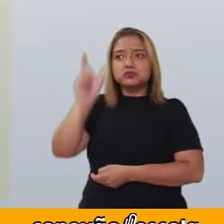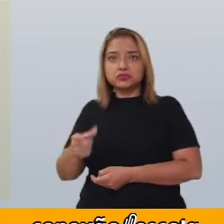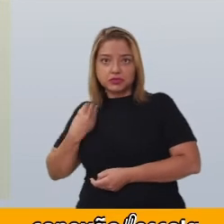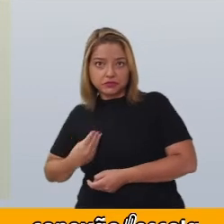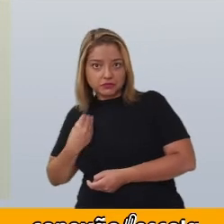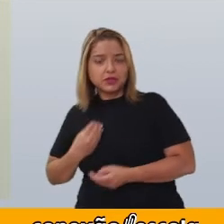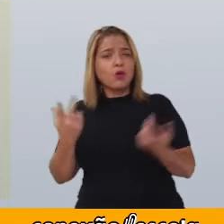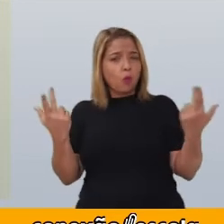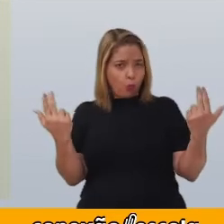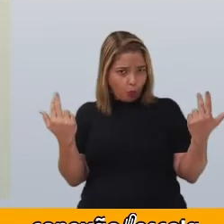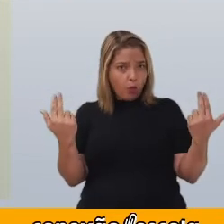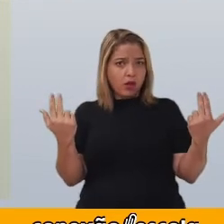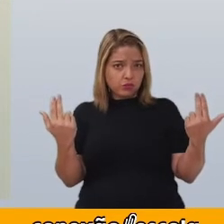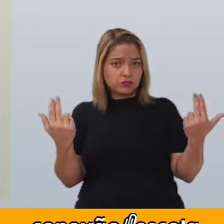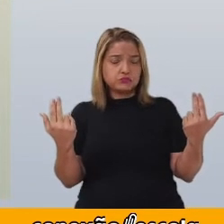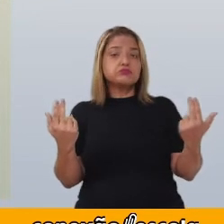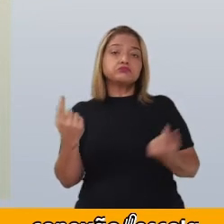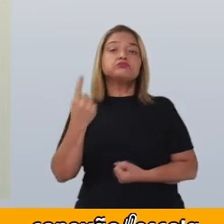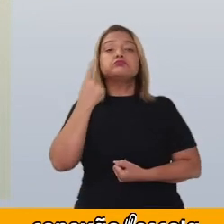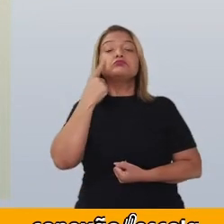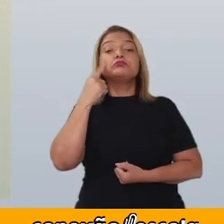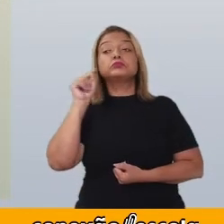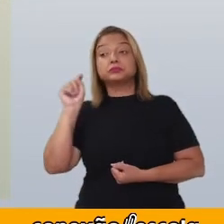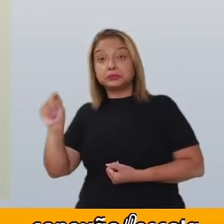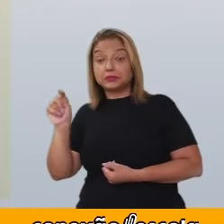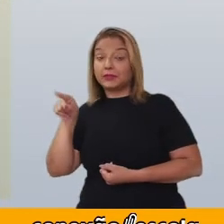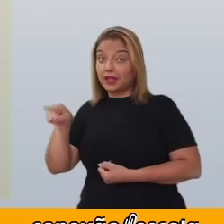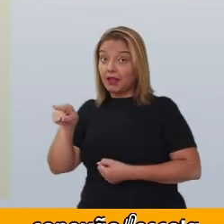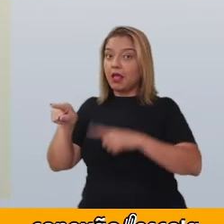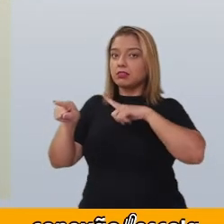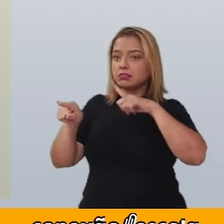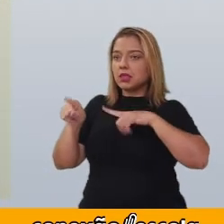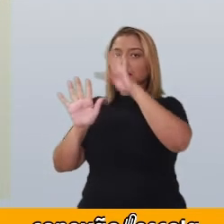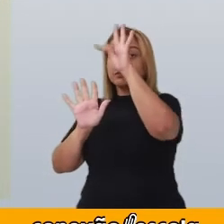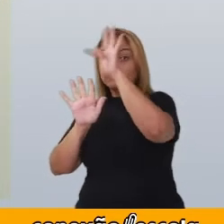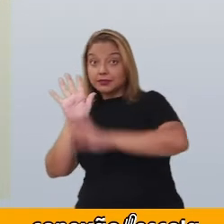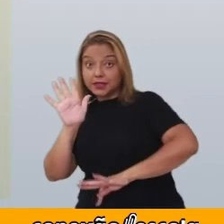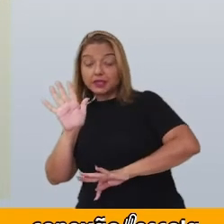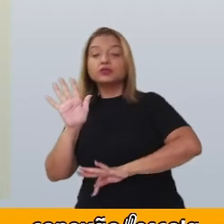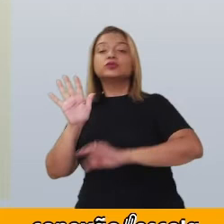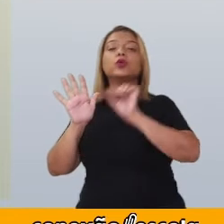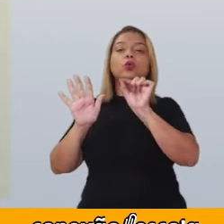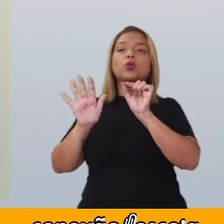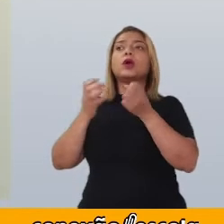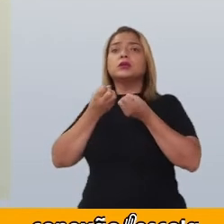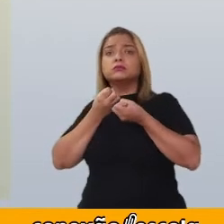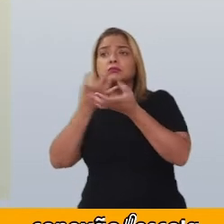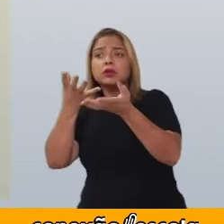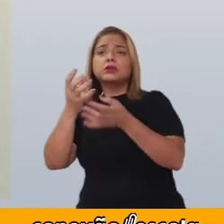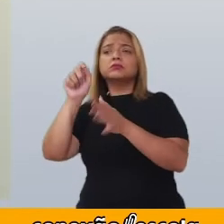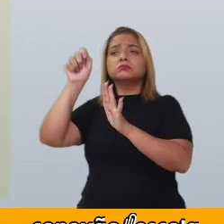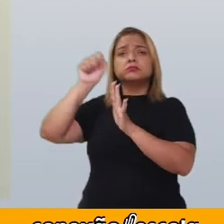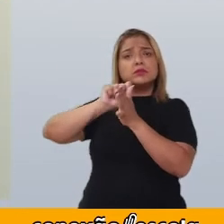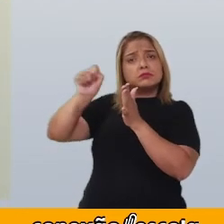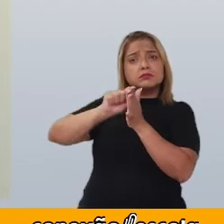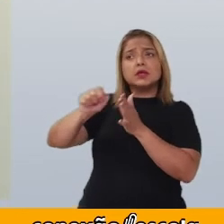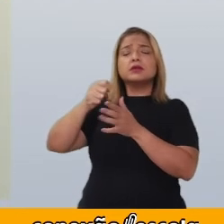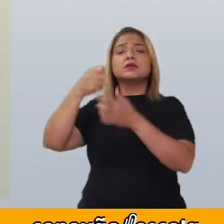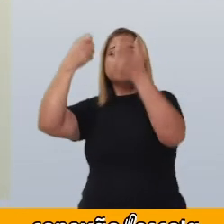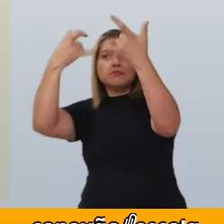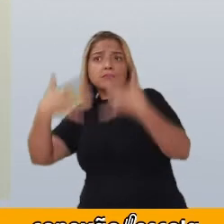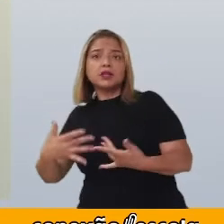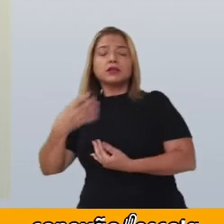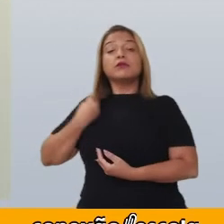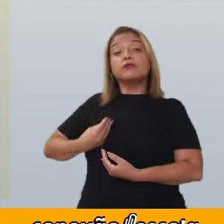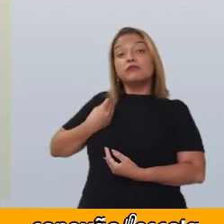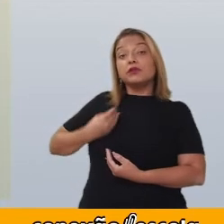Bom, a biografia é um gênero textual que relata a vida de uma pessoa importante e ou